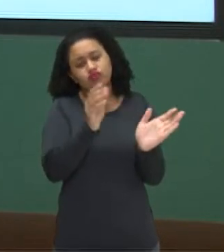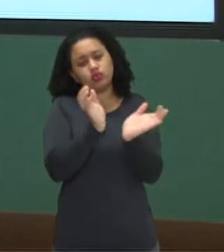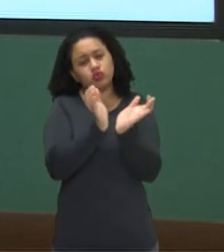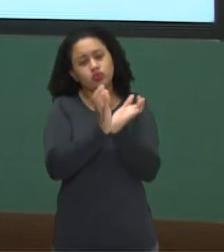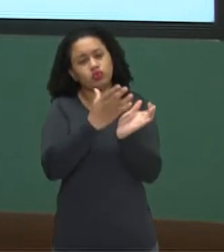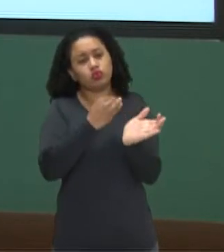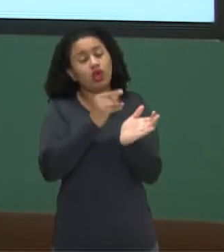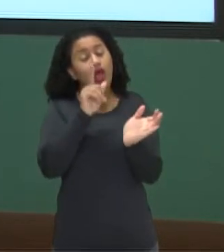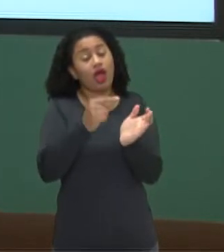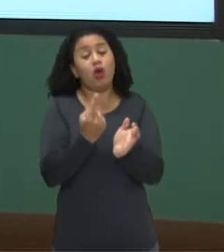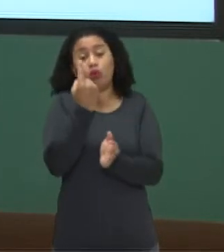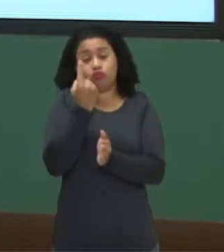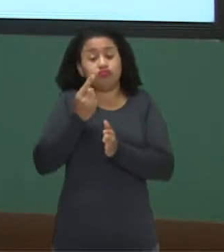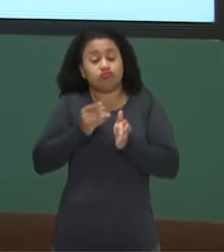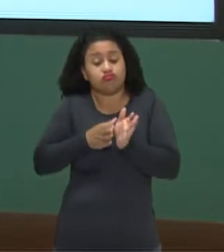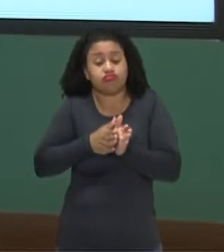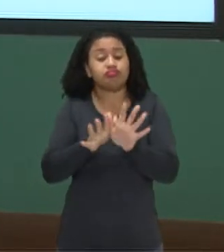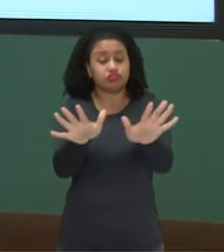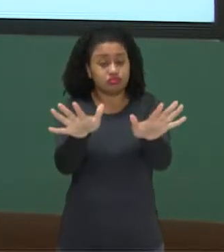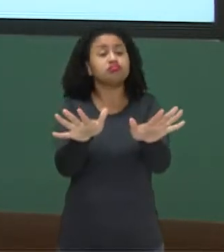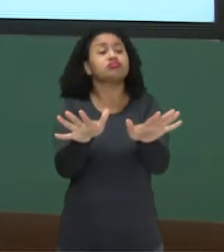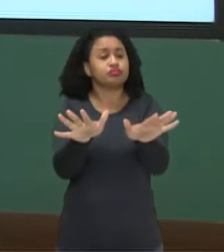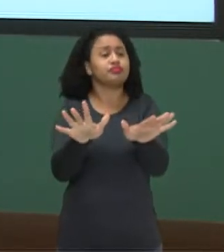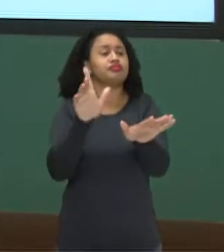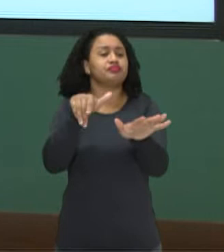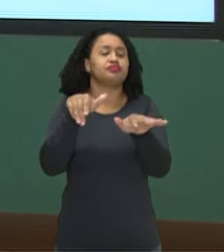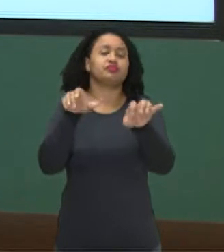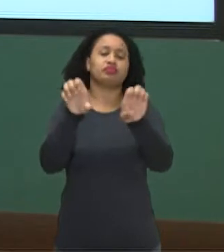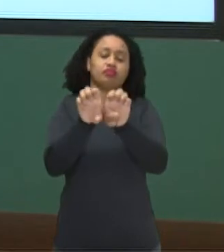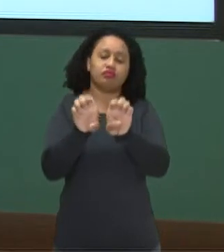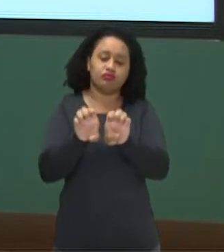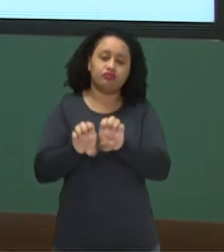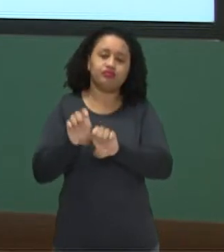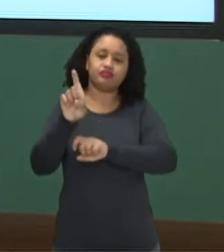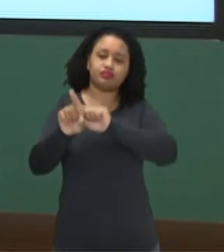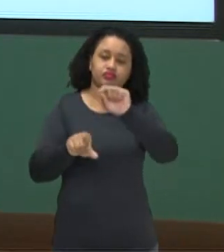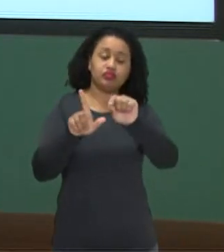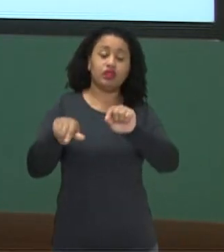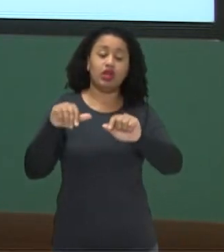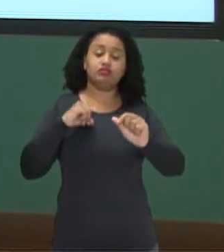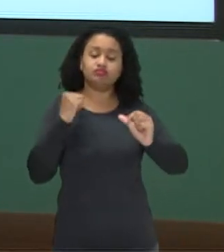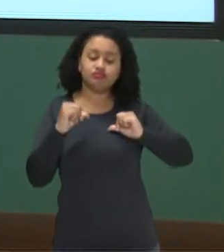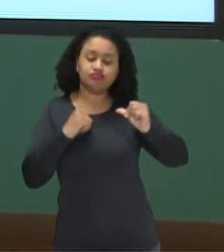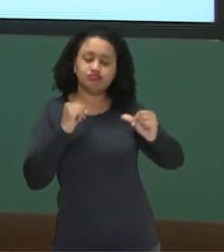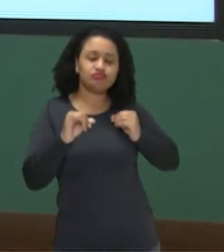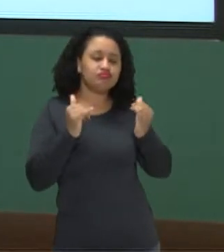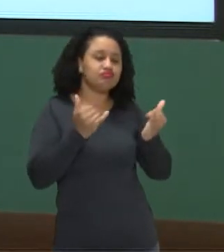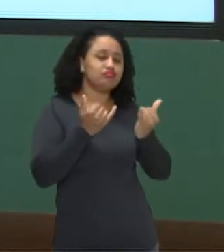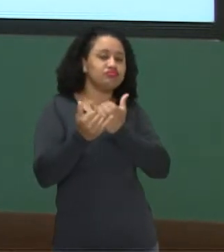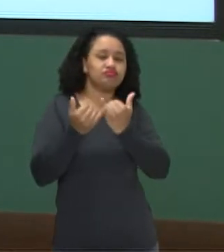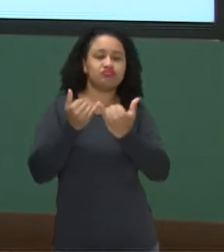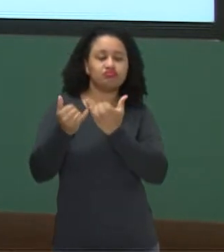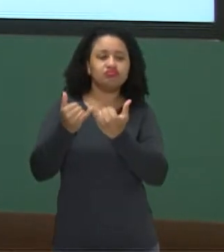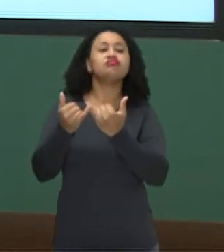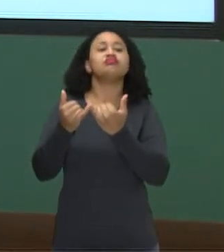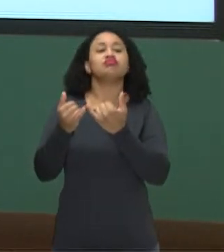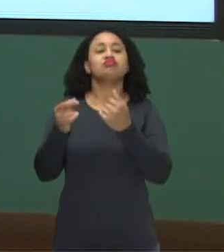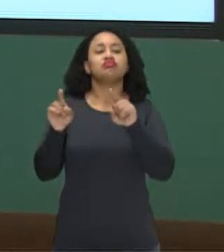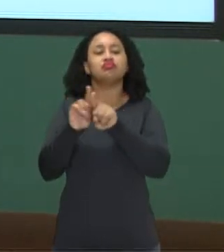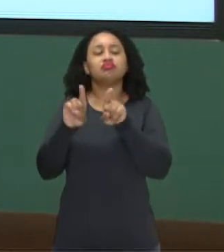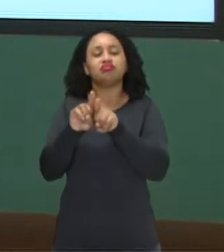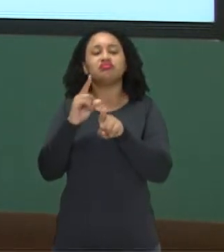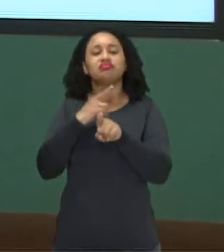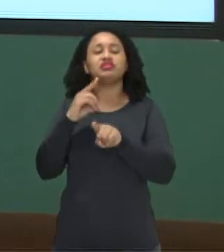ancestral comum. E essas estruturas que são anatomicamente semelhantes e que têm